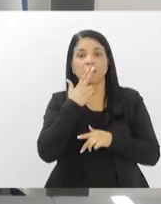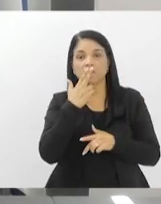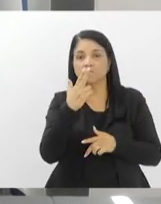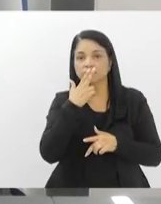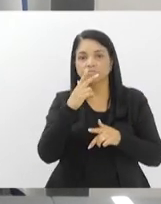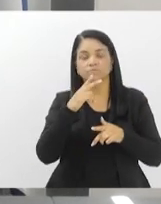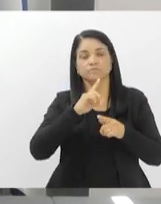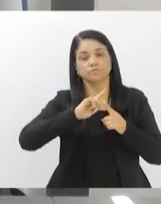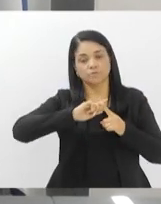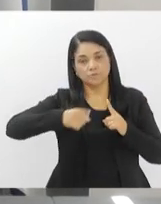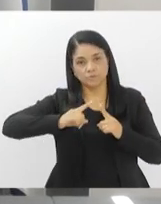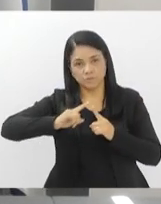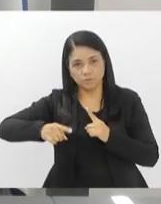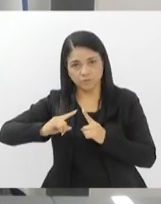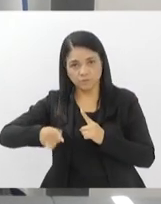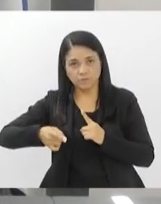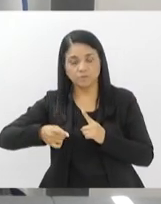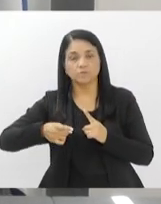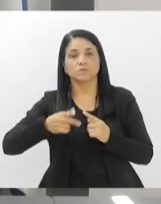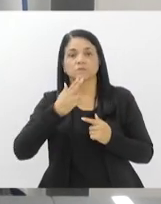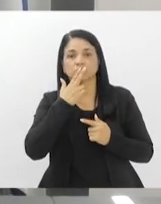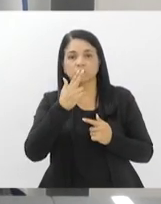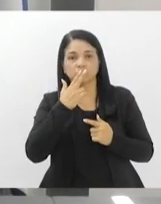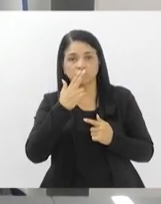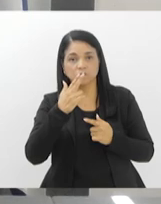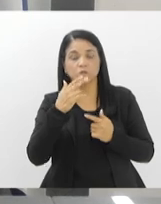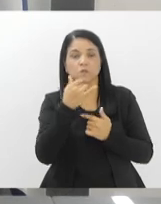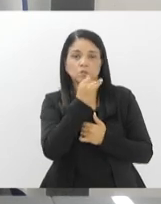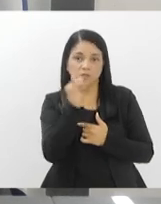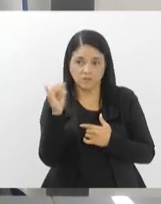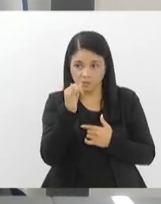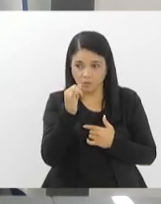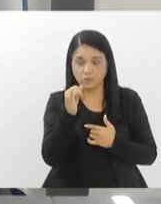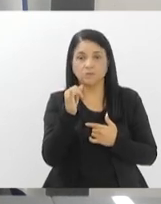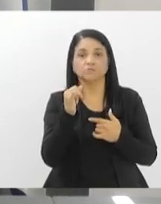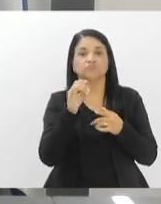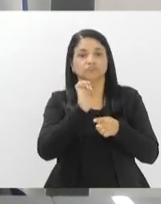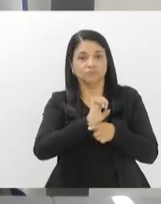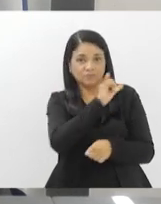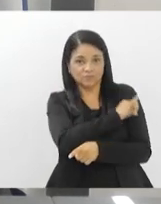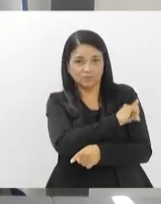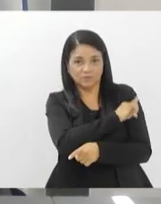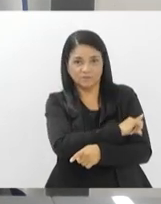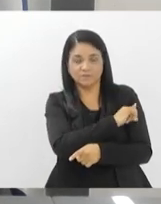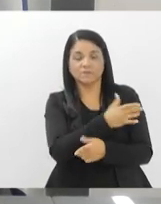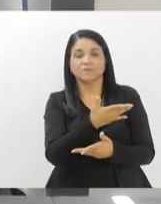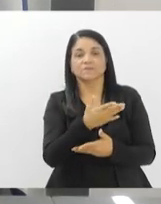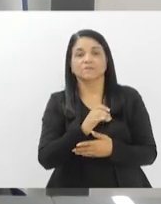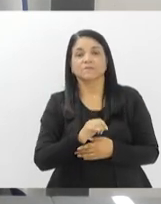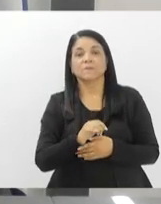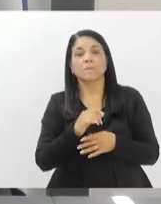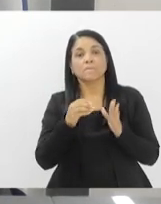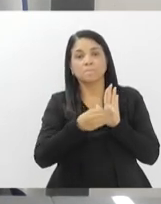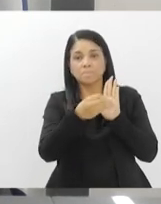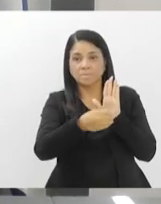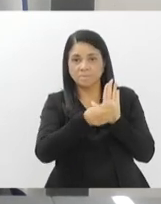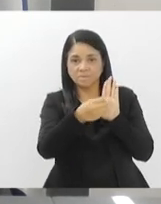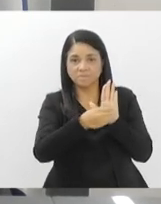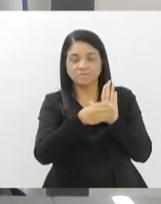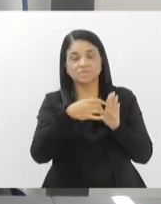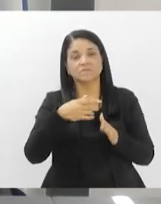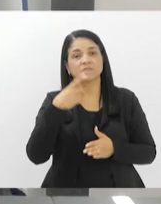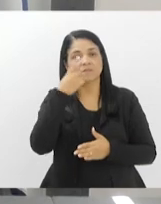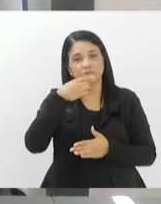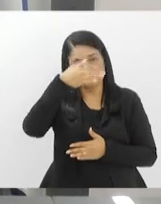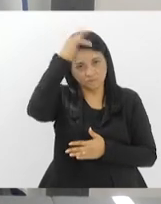a proibição dos dispositivos de cigarros ou cigarros eletrônicos no estado do Rio de Janeiro. Para aparecer, deputado Fred